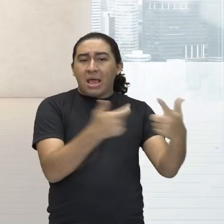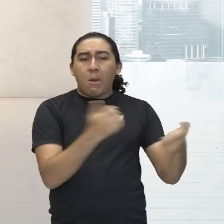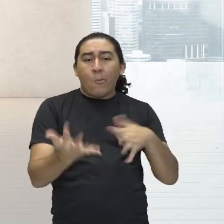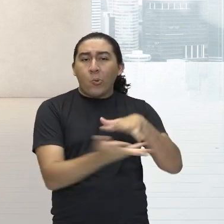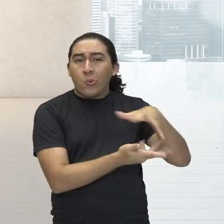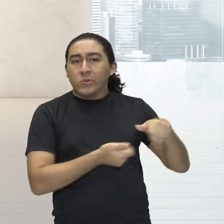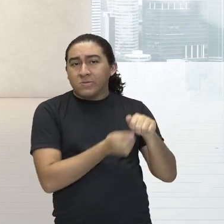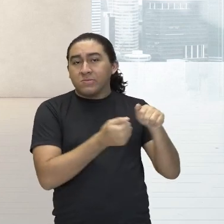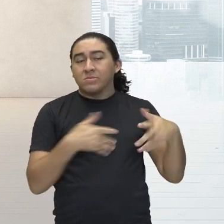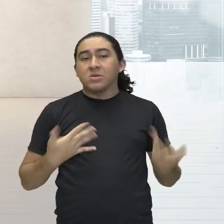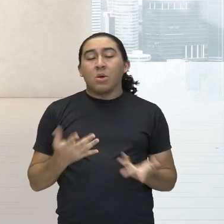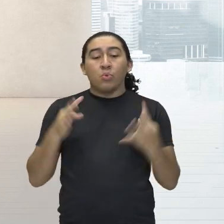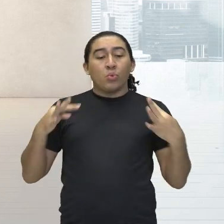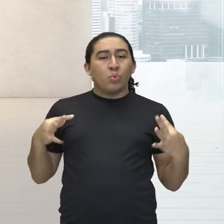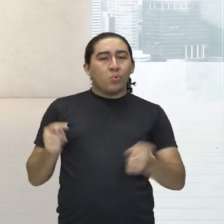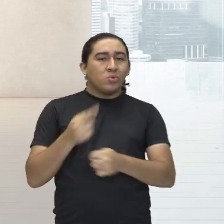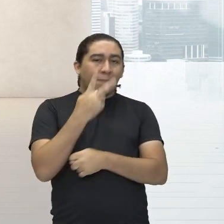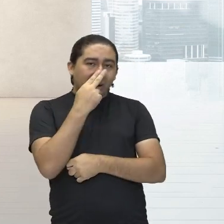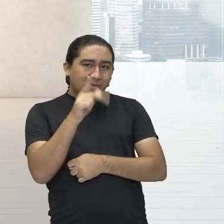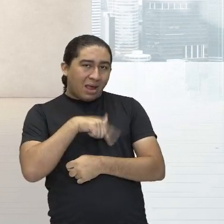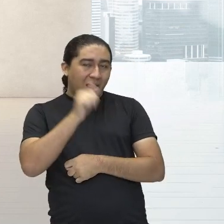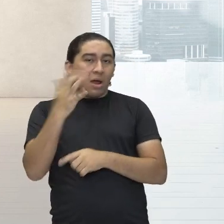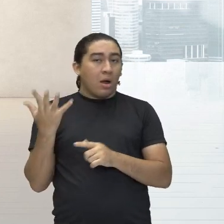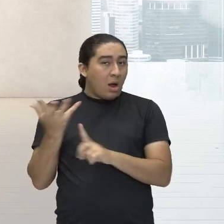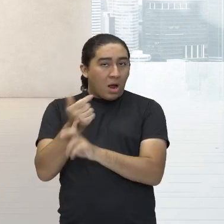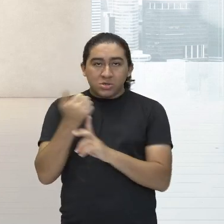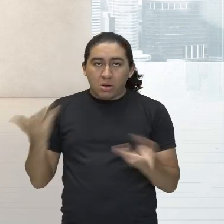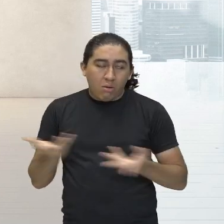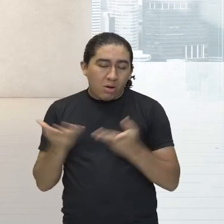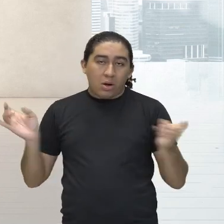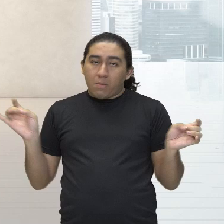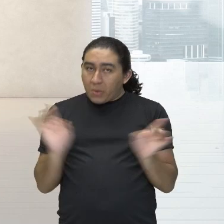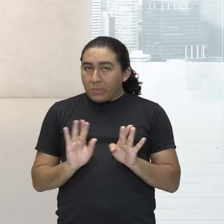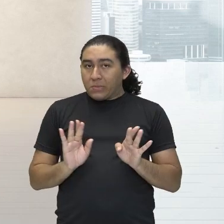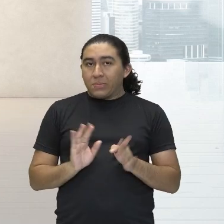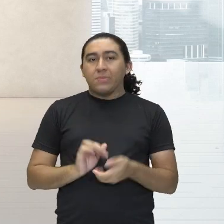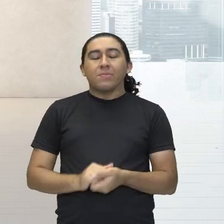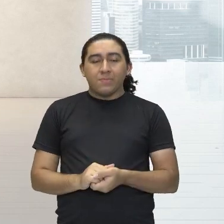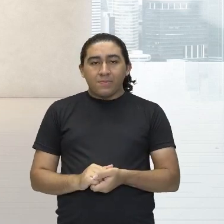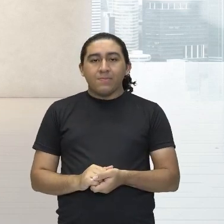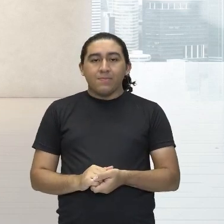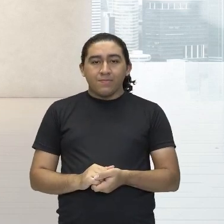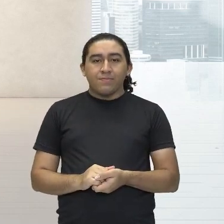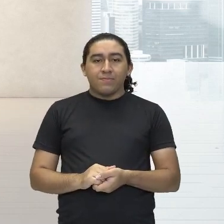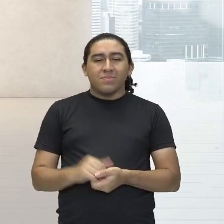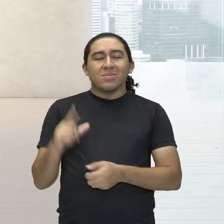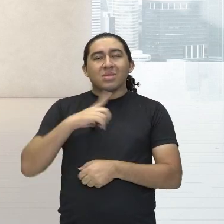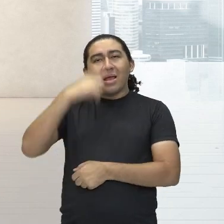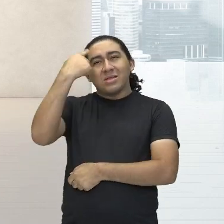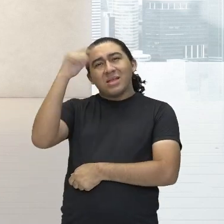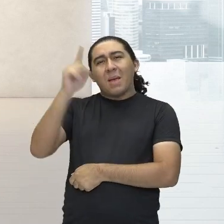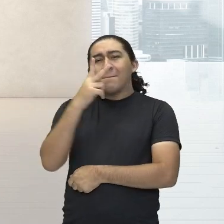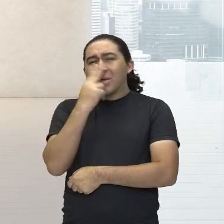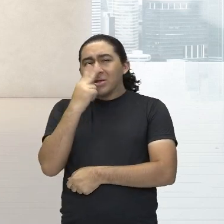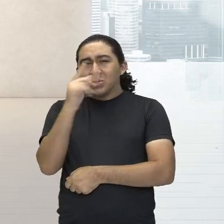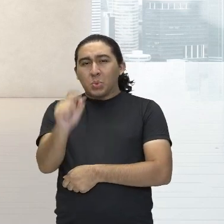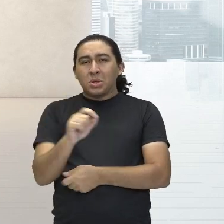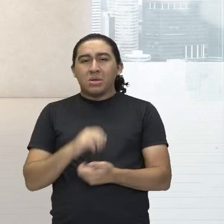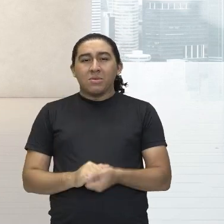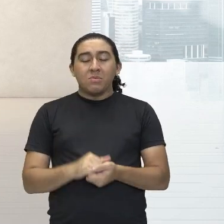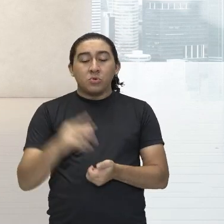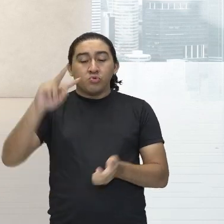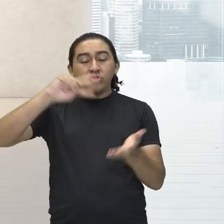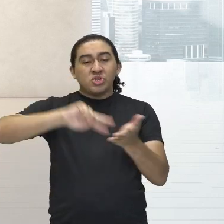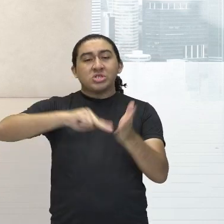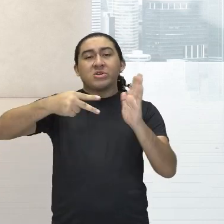tudo acaba podendo virar um objeto de arte. Então, nós temos aí a ideia de um esvaziamento do sentido